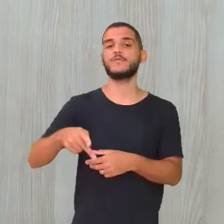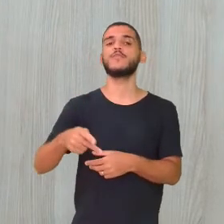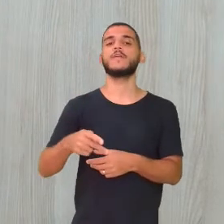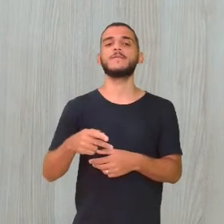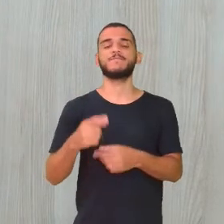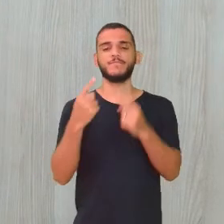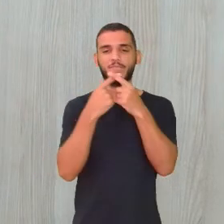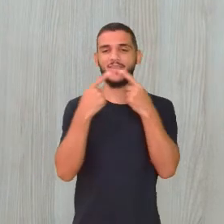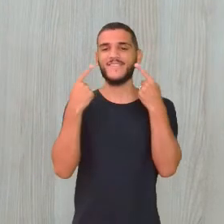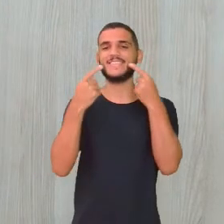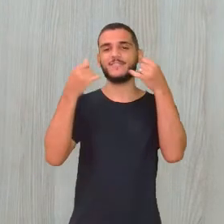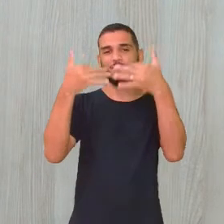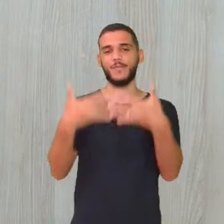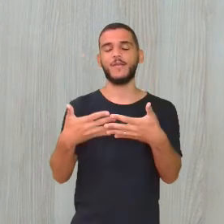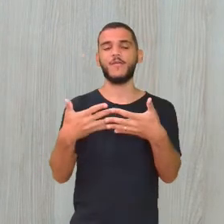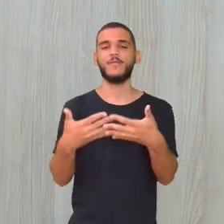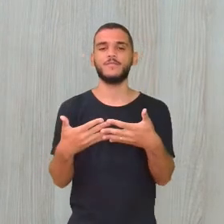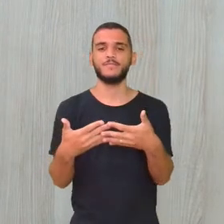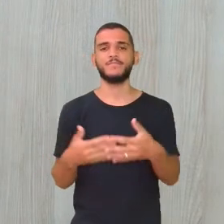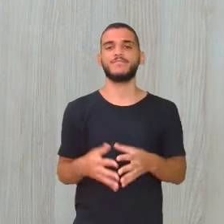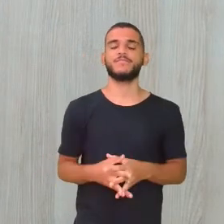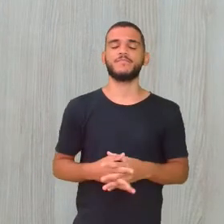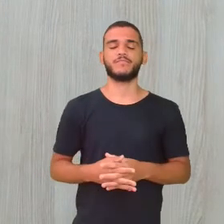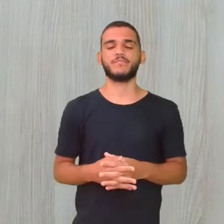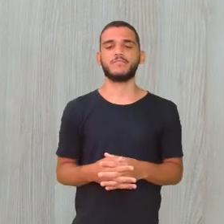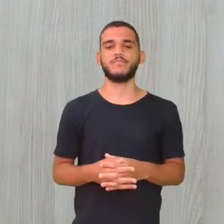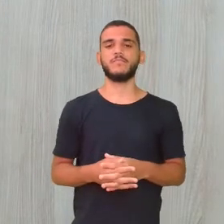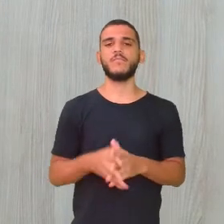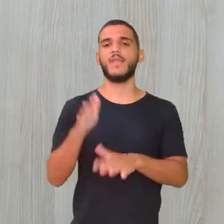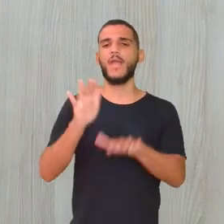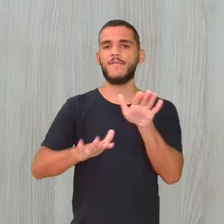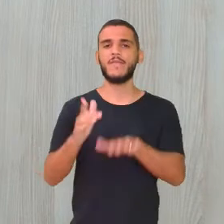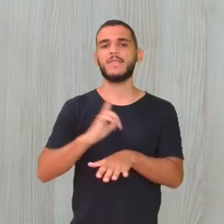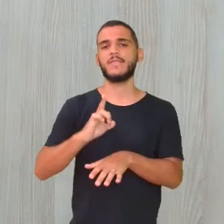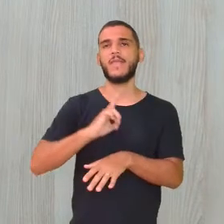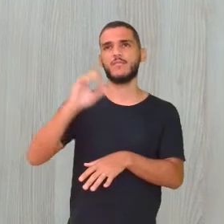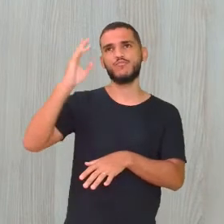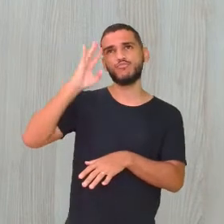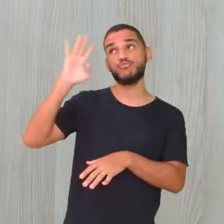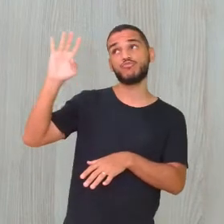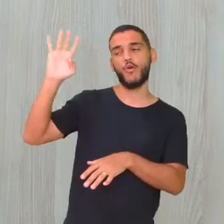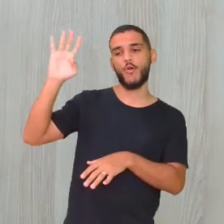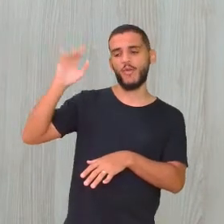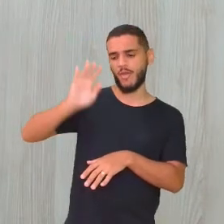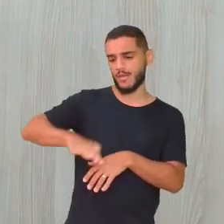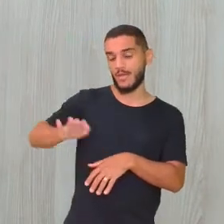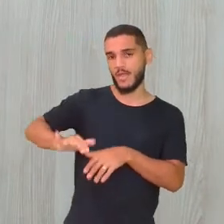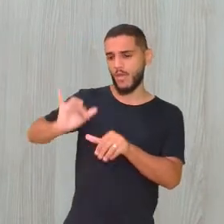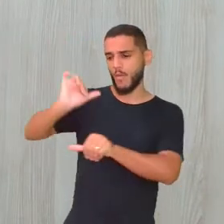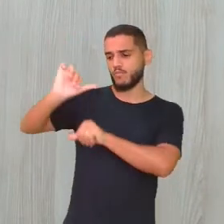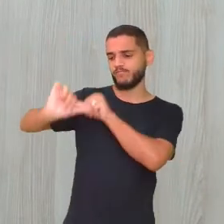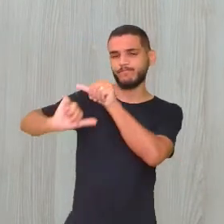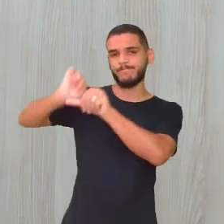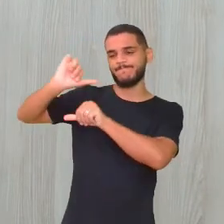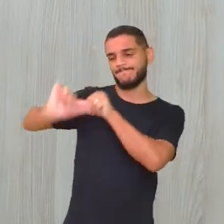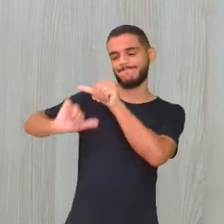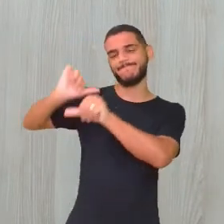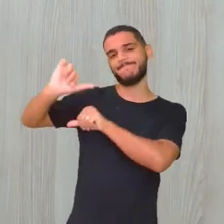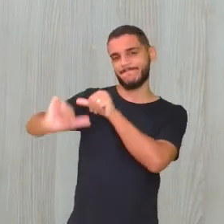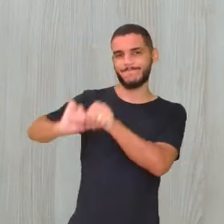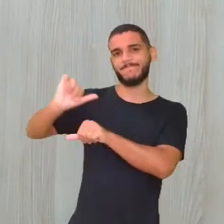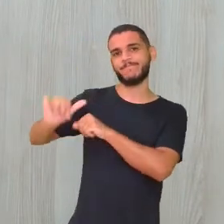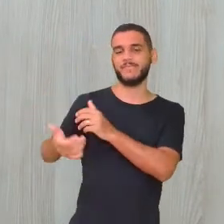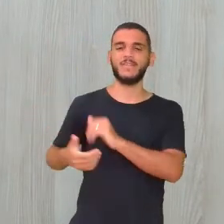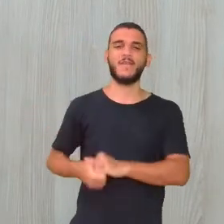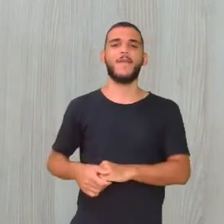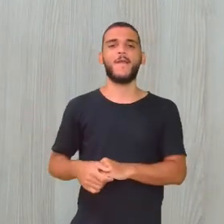né? Que a gente, às vezes, tem vários sonhos quando criança, a gente vai mudando e vai tentando. Eu já quis ser também 1